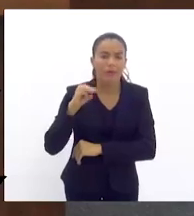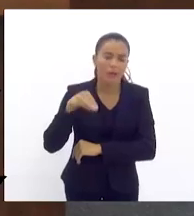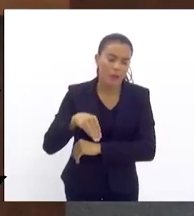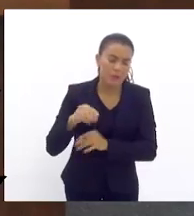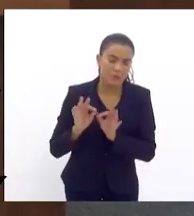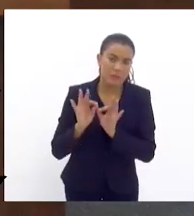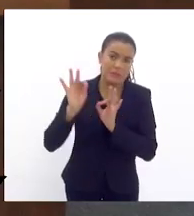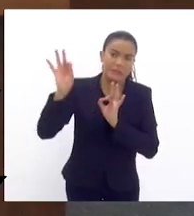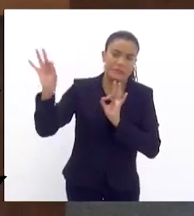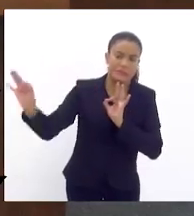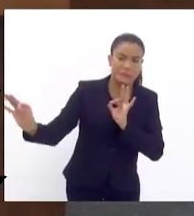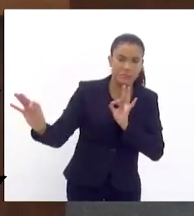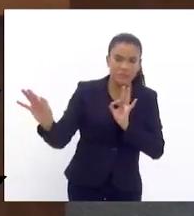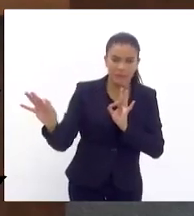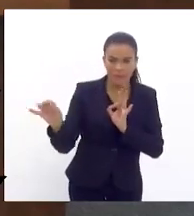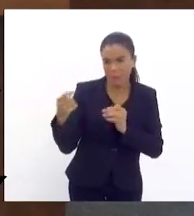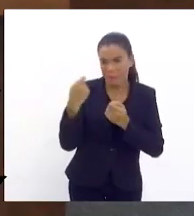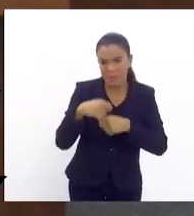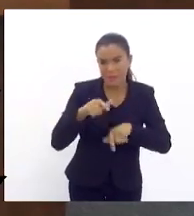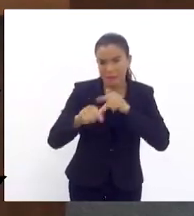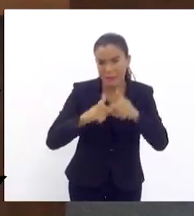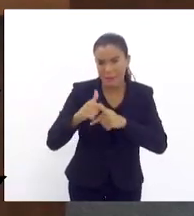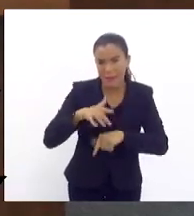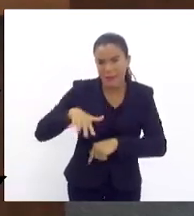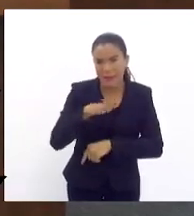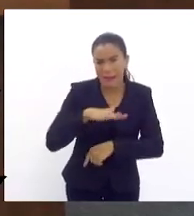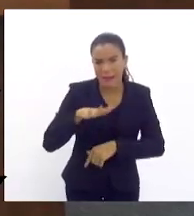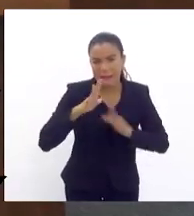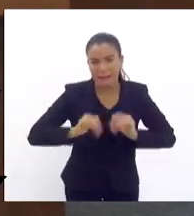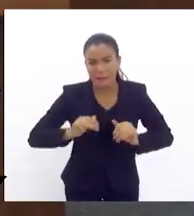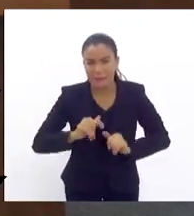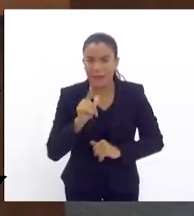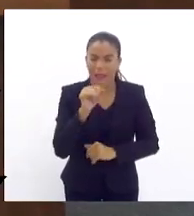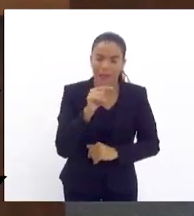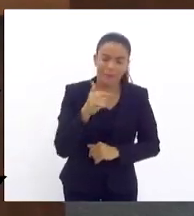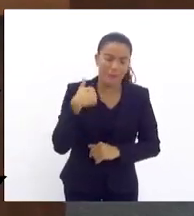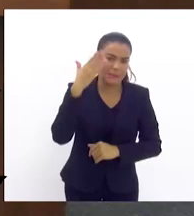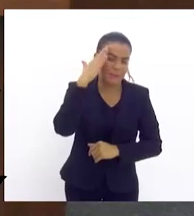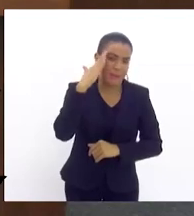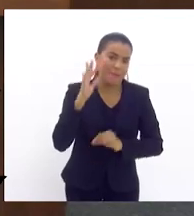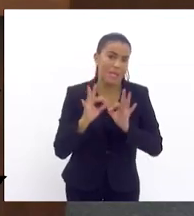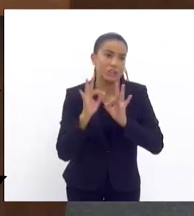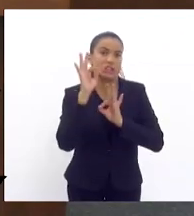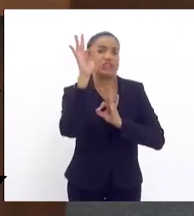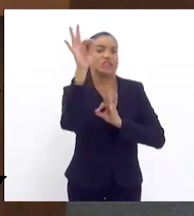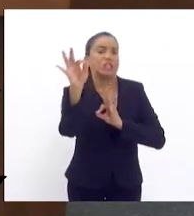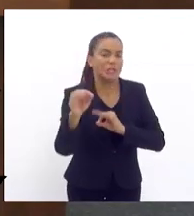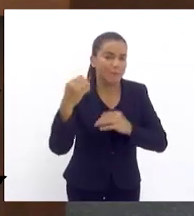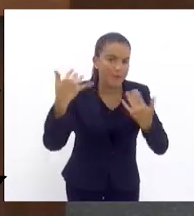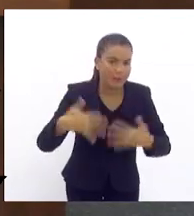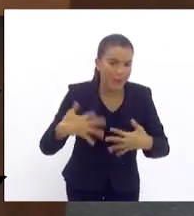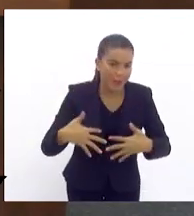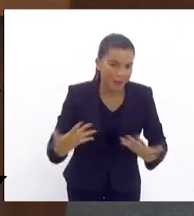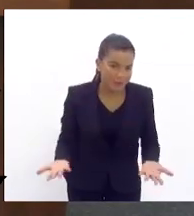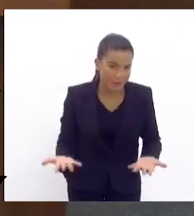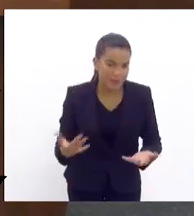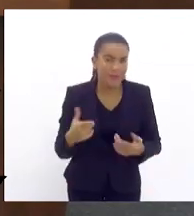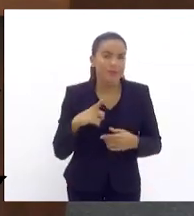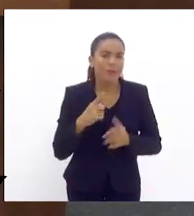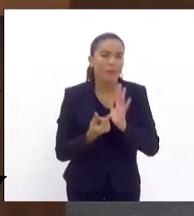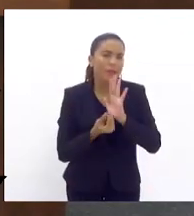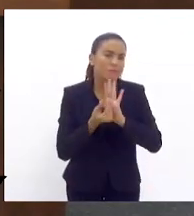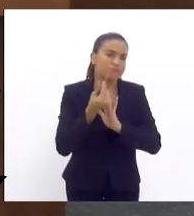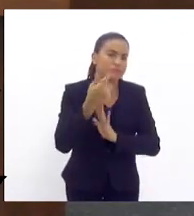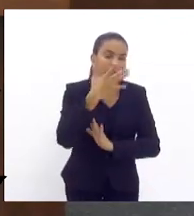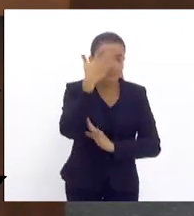ser do setor de saneamento para entender que levar água a 50 quilômetros de distância vai ser mais caro. Além disso, você não pode ter um modelo tarifário onde, se alguém